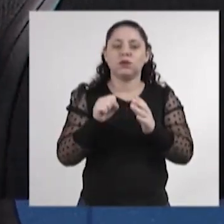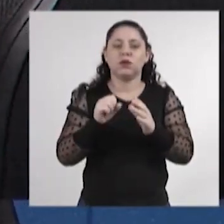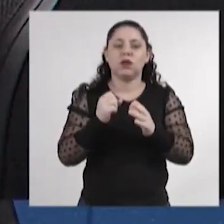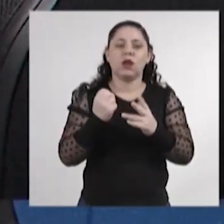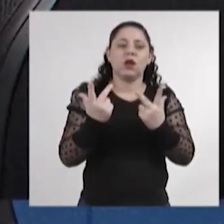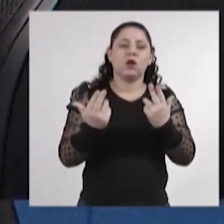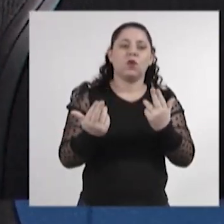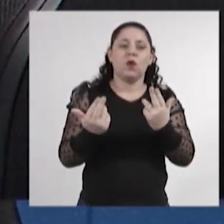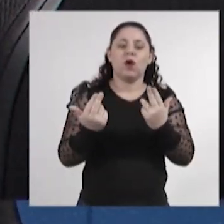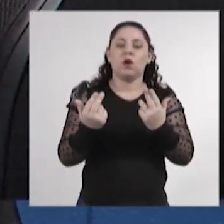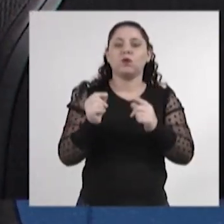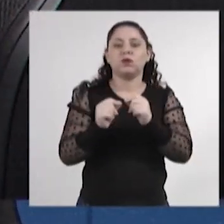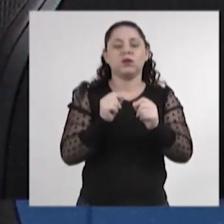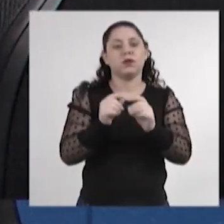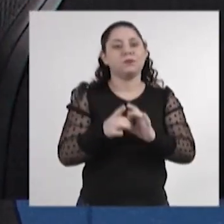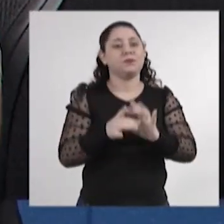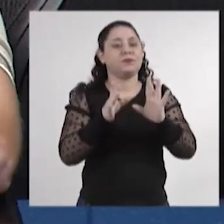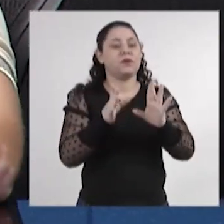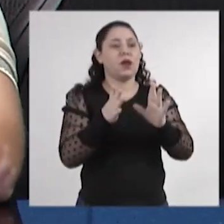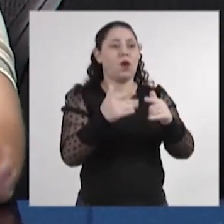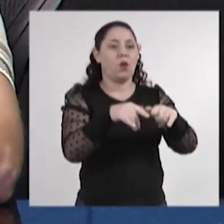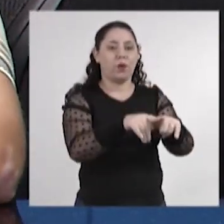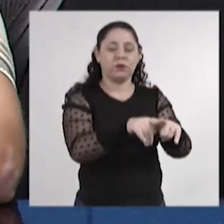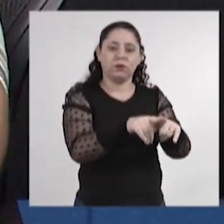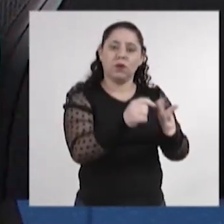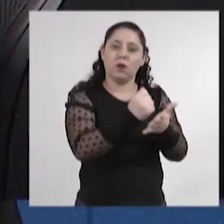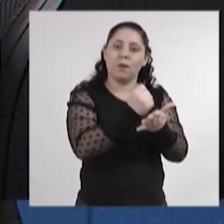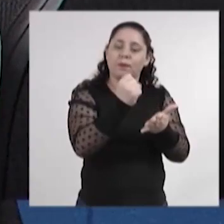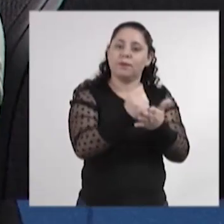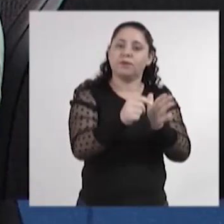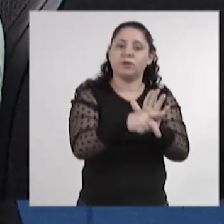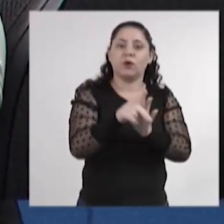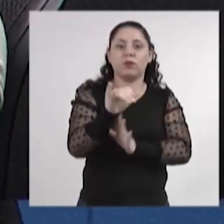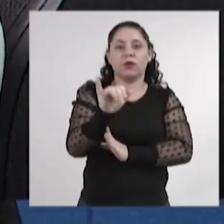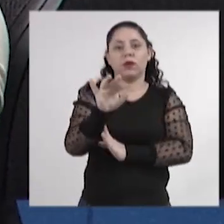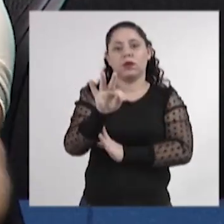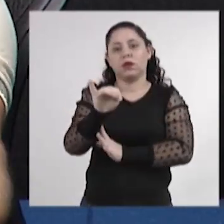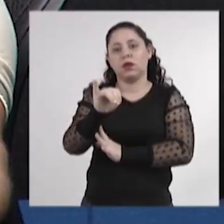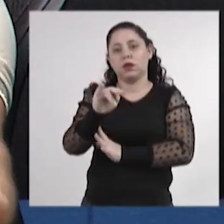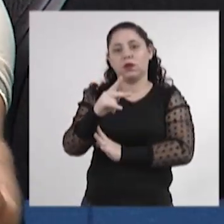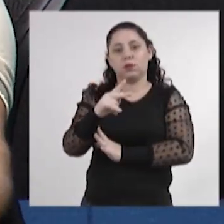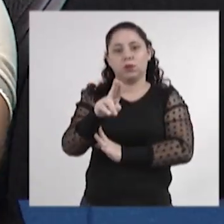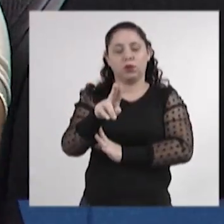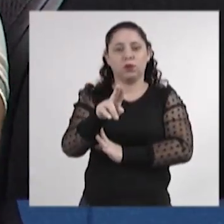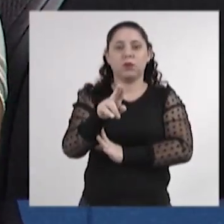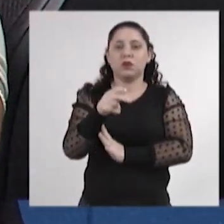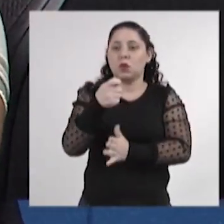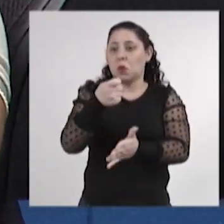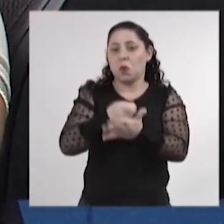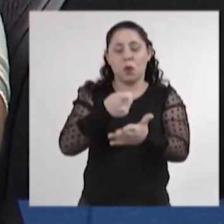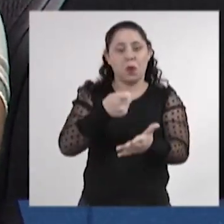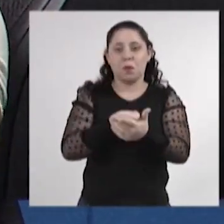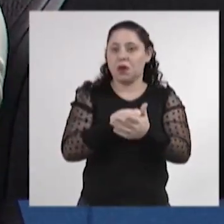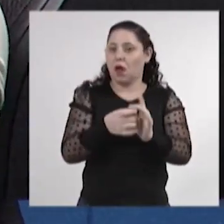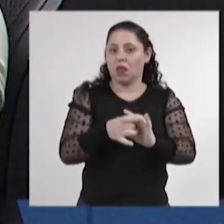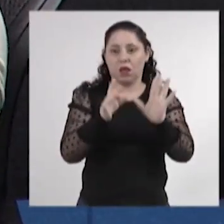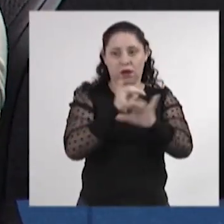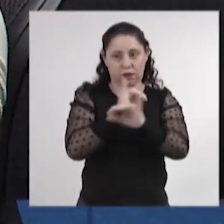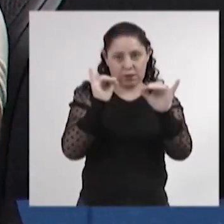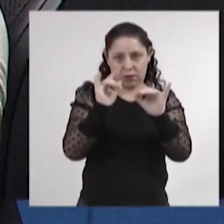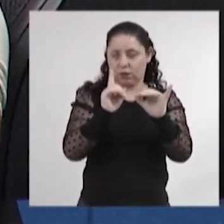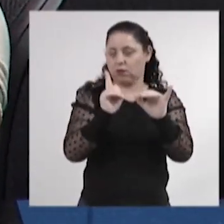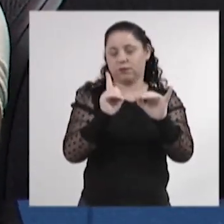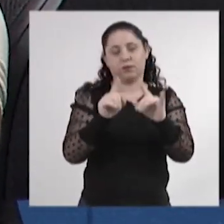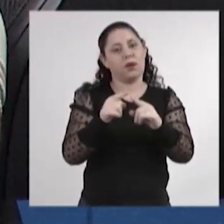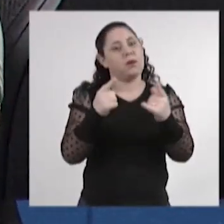uma concessão que foi feita pela Itaipu, mas ela não está obrigada a disponibilizar esses dados.